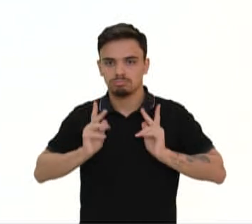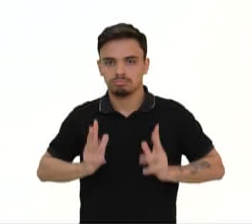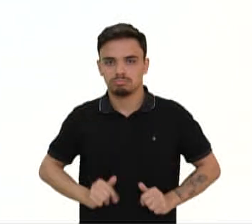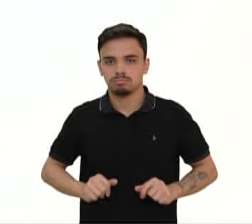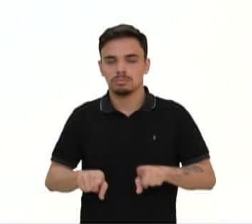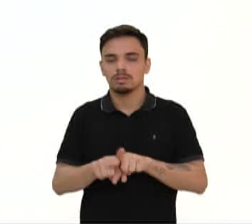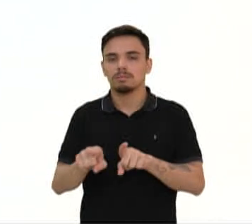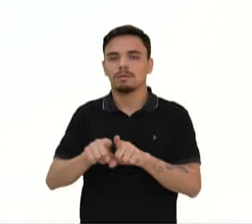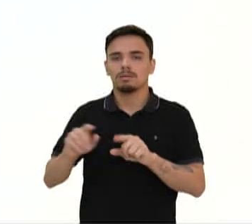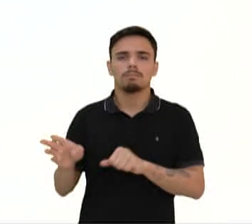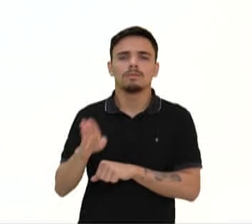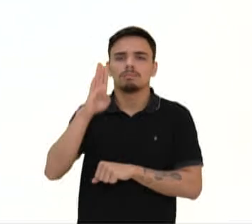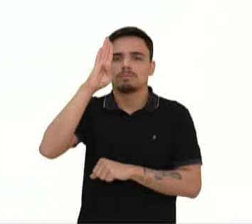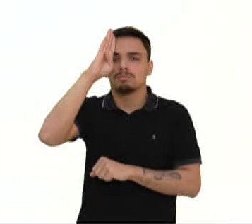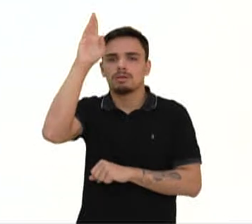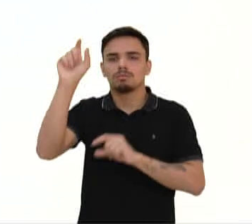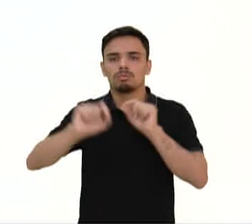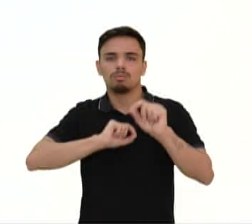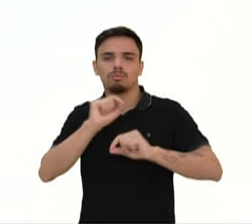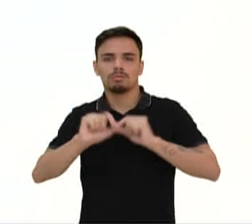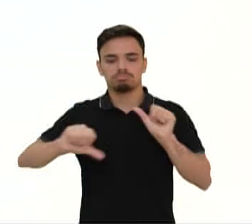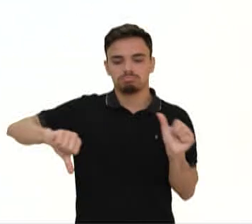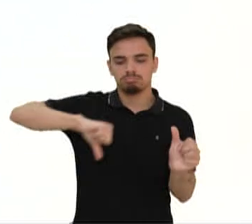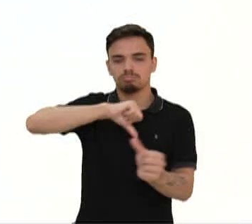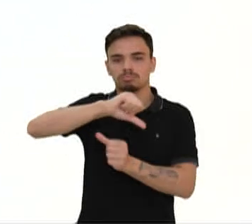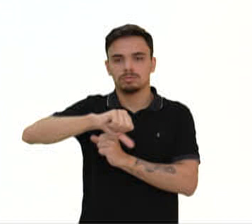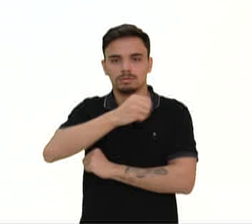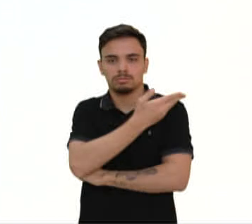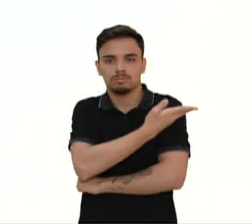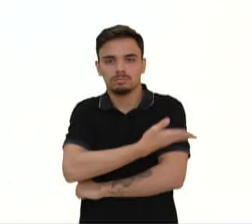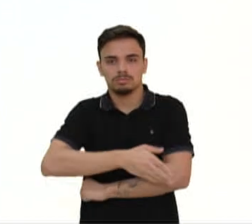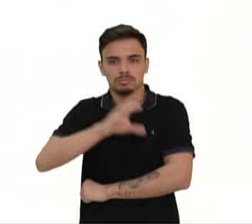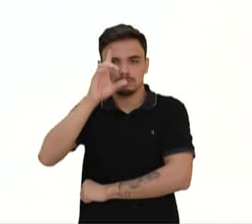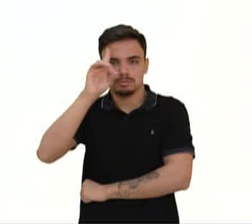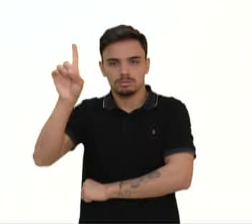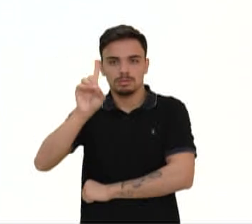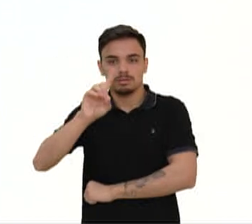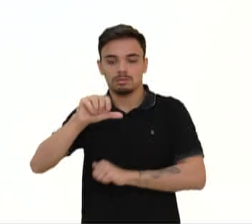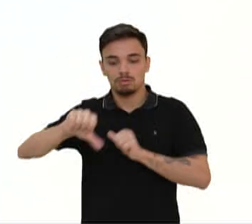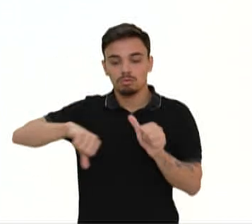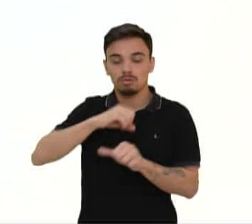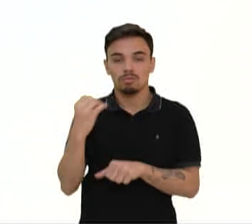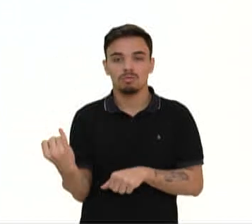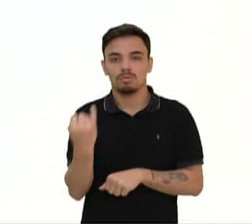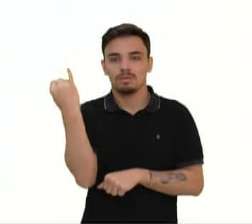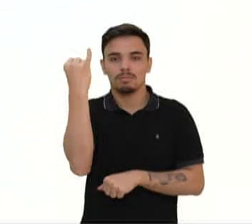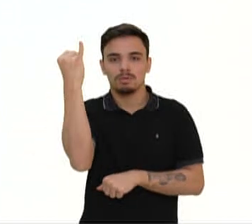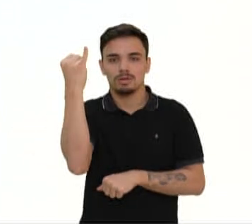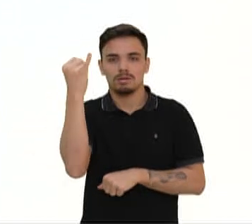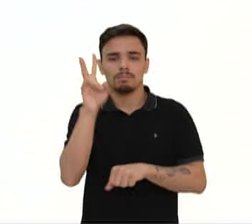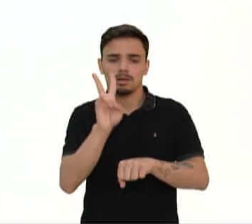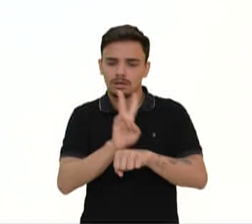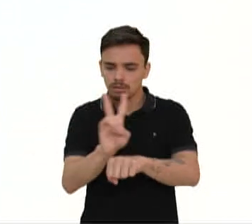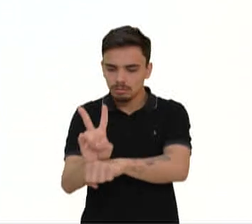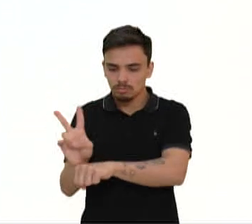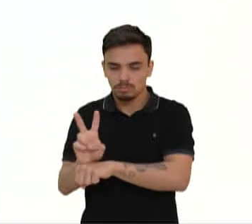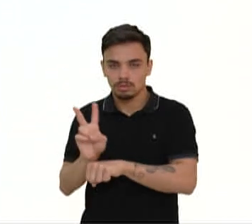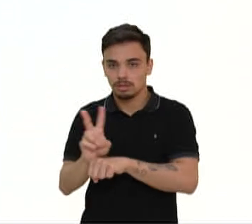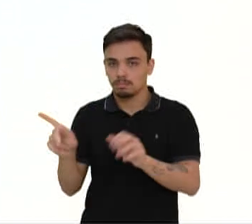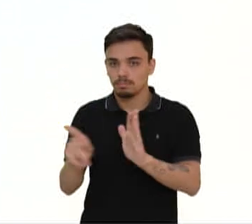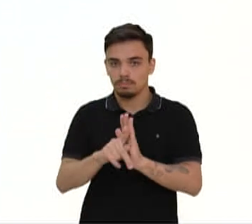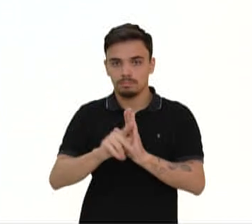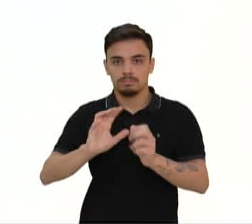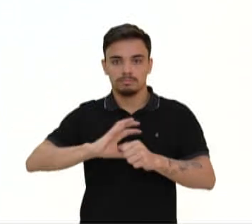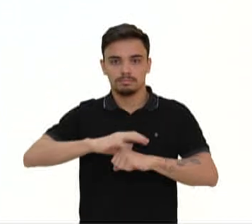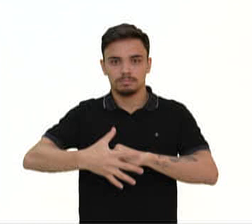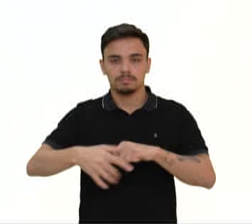a mudança de hábitos se tornaram fundamentais para ajudar a conter a pandemia. Apesar de as